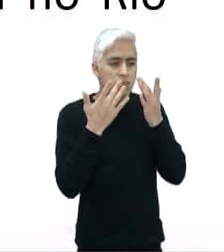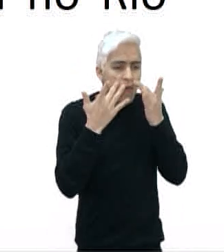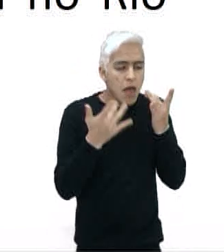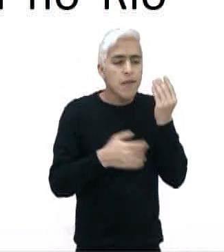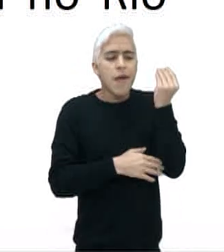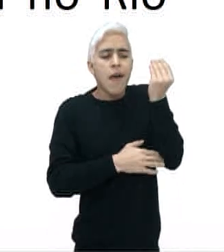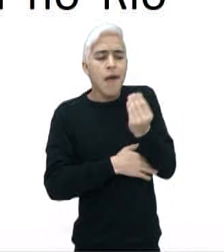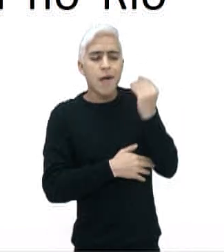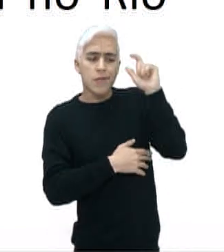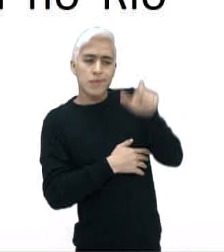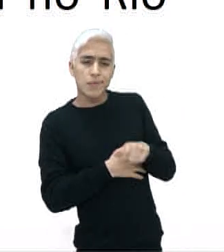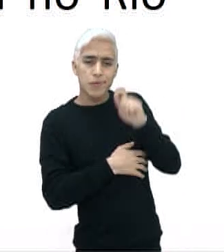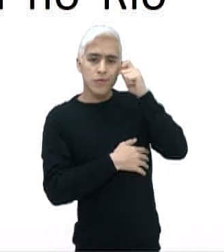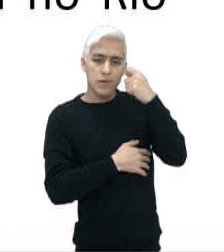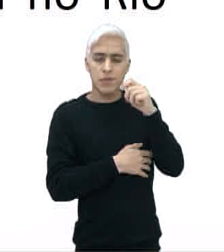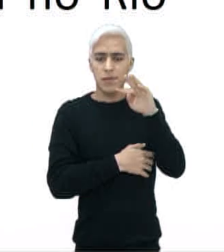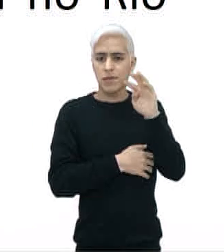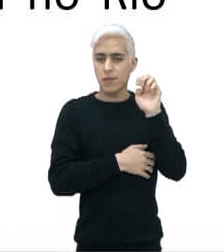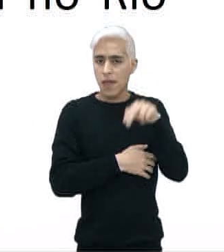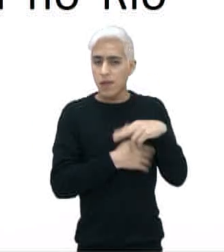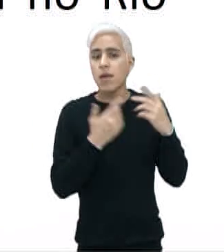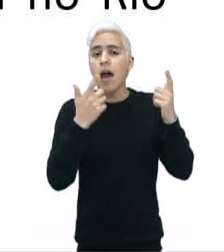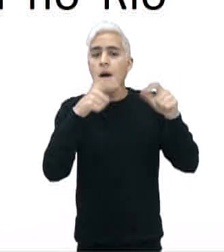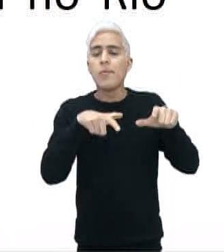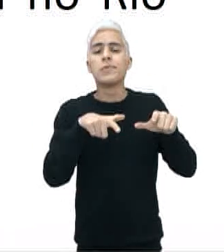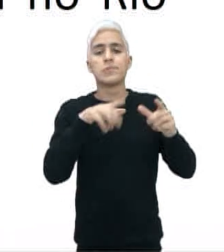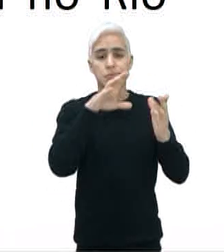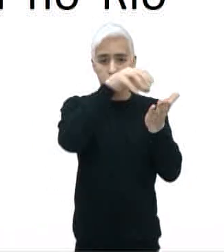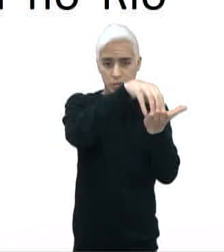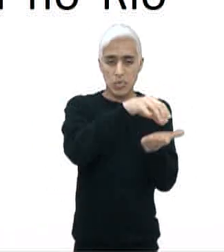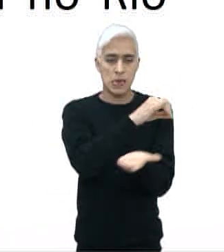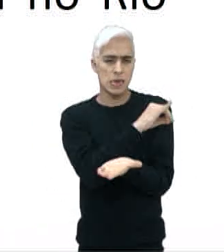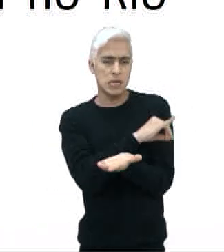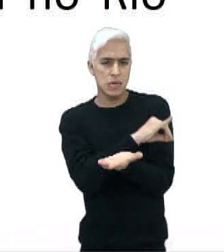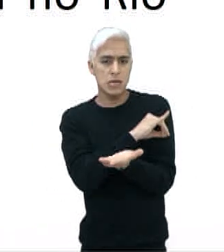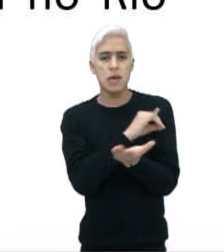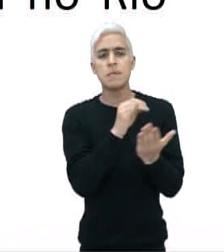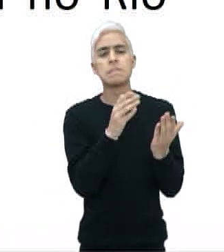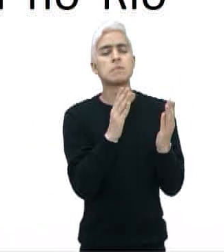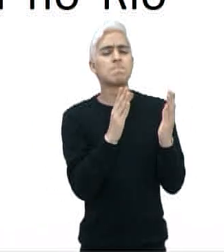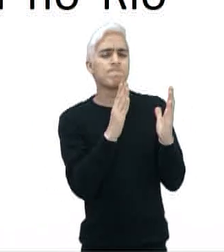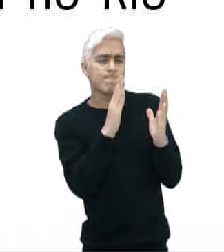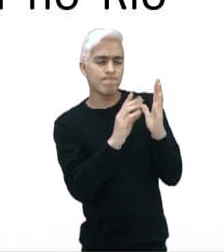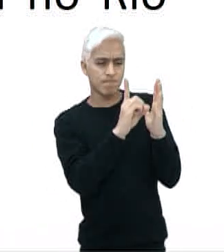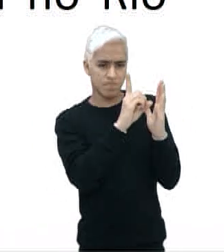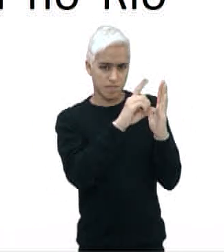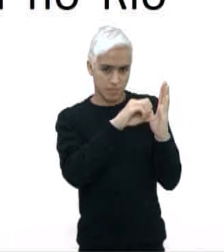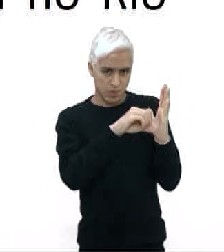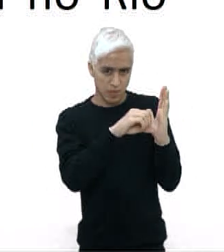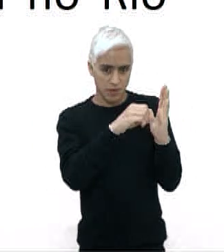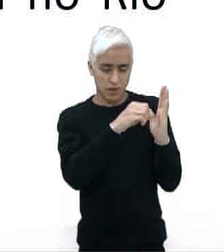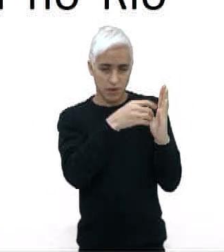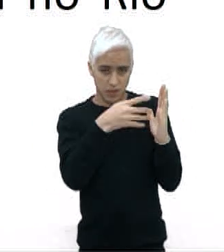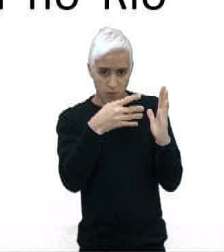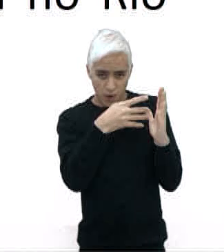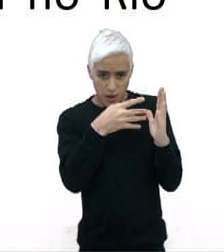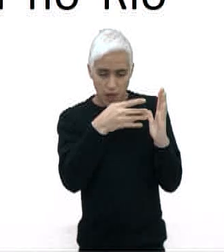Experimental do Negro, que é o TEM, que atua no Rio de Janeiro, que atuou entre 1944